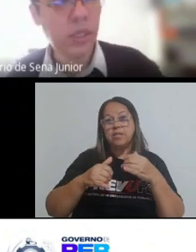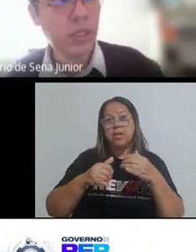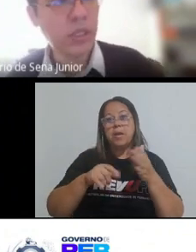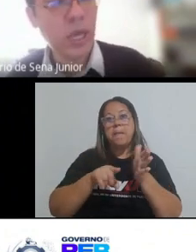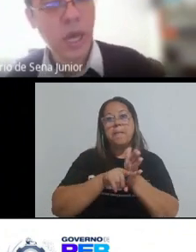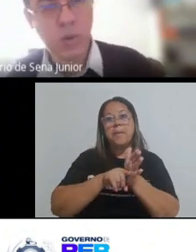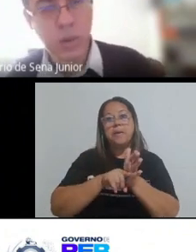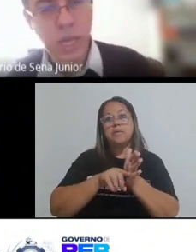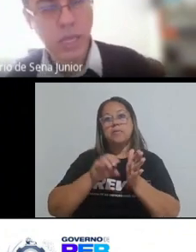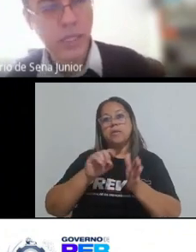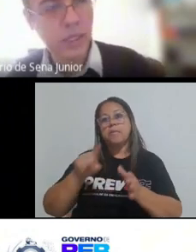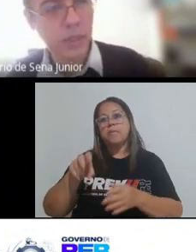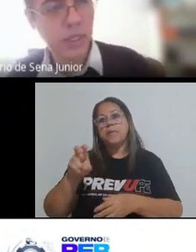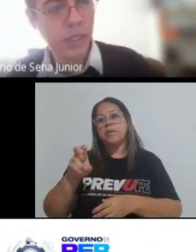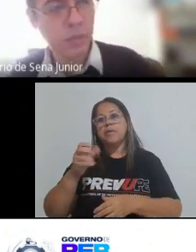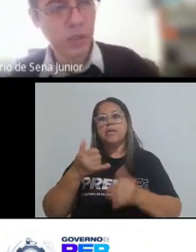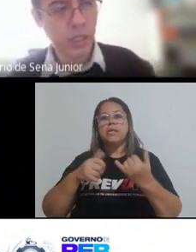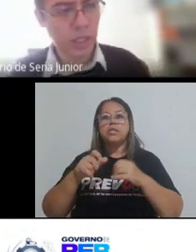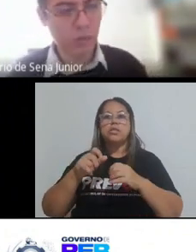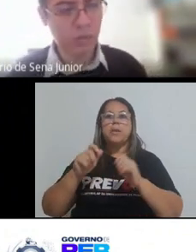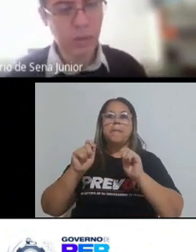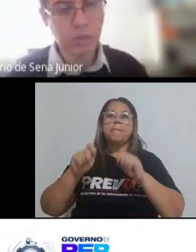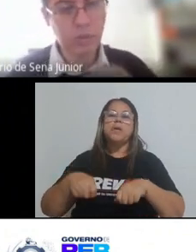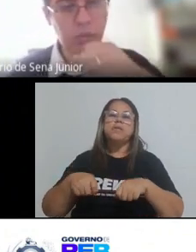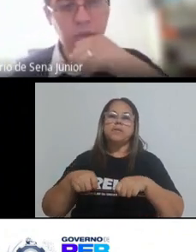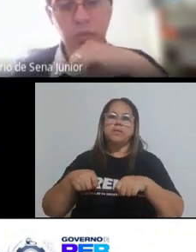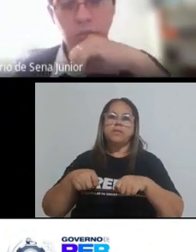energia potencial, essa é a chamada energia potencial